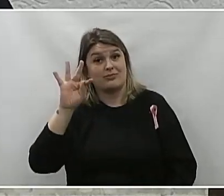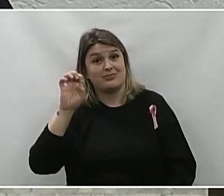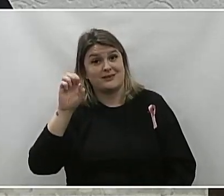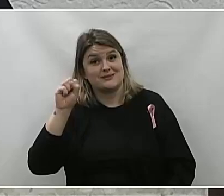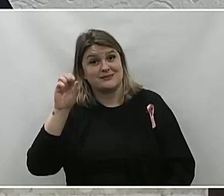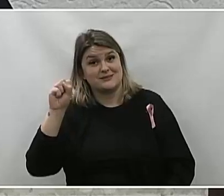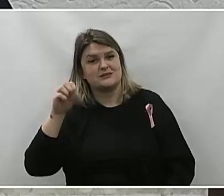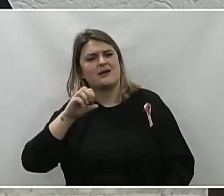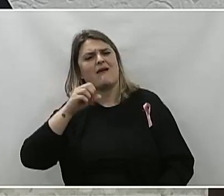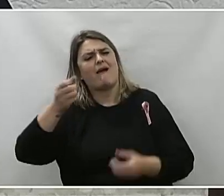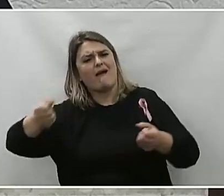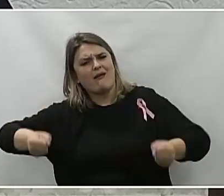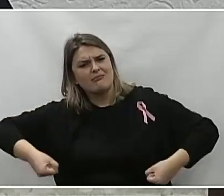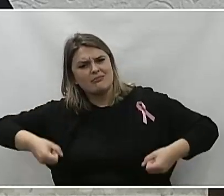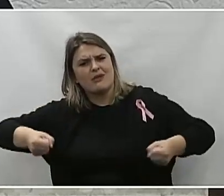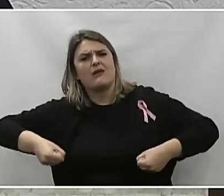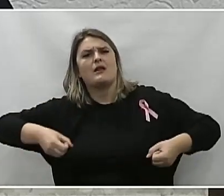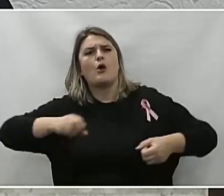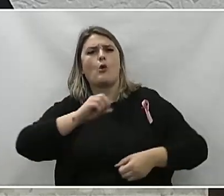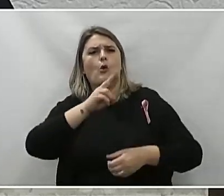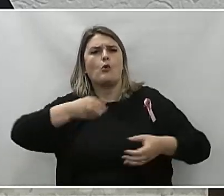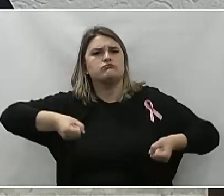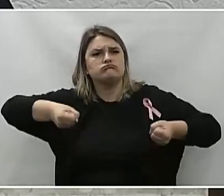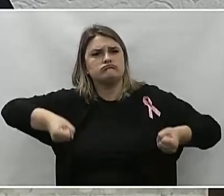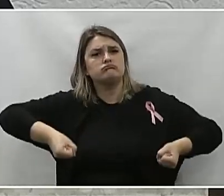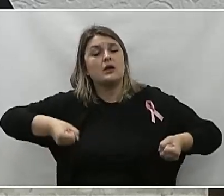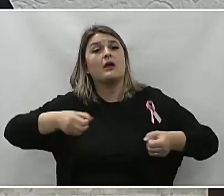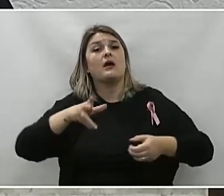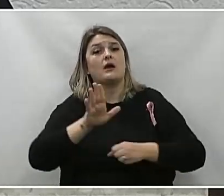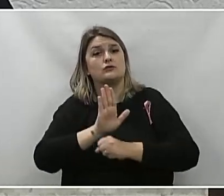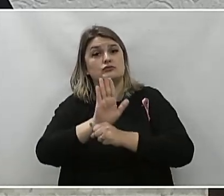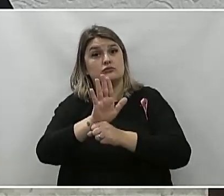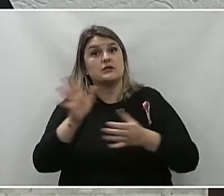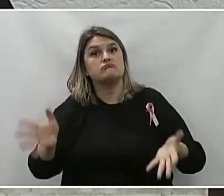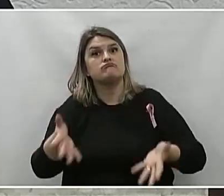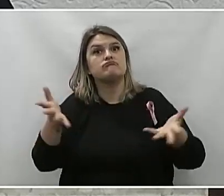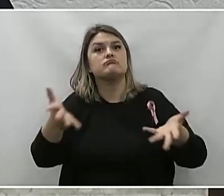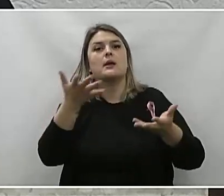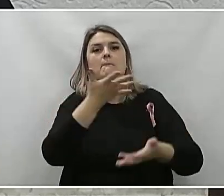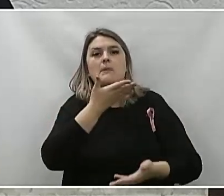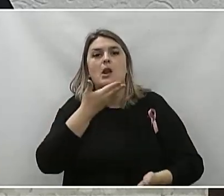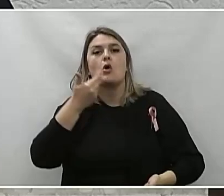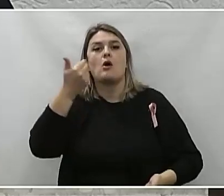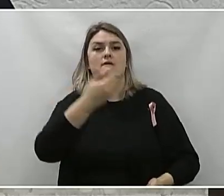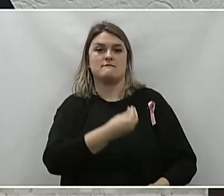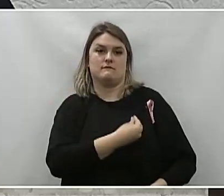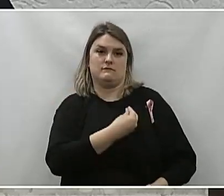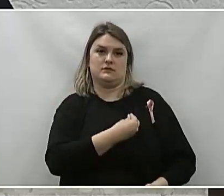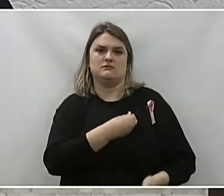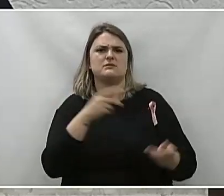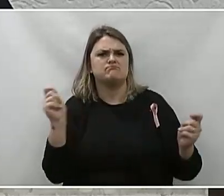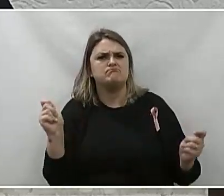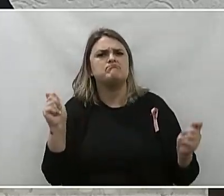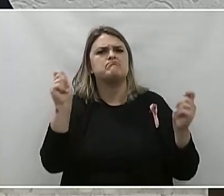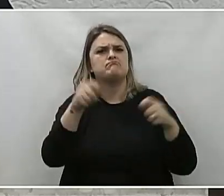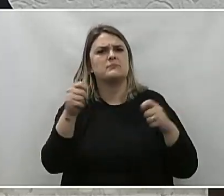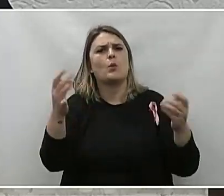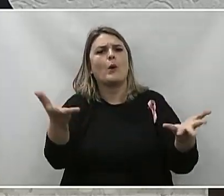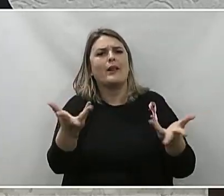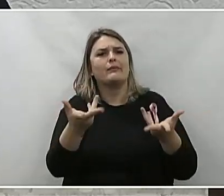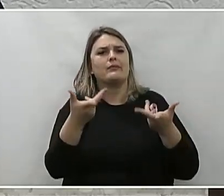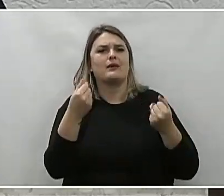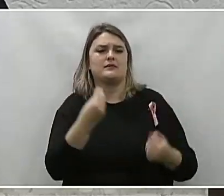locomotores aos usuários do sistema contribui para melhorar suas condições de vida